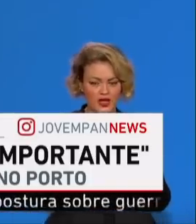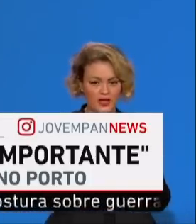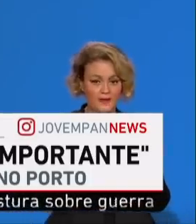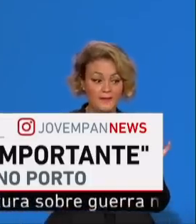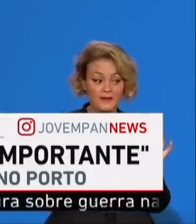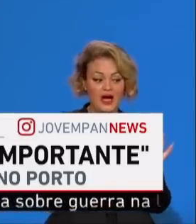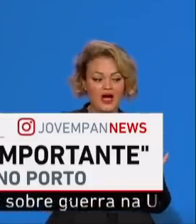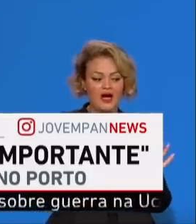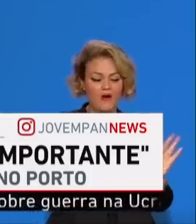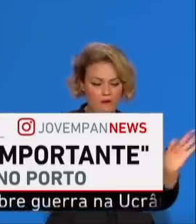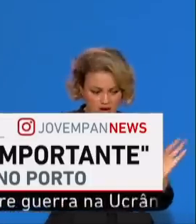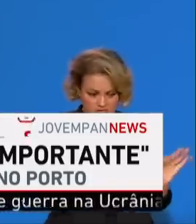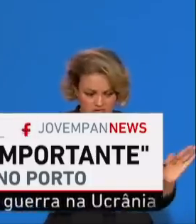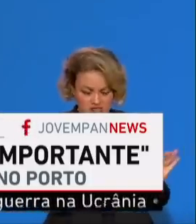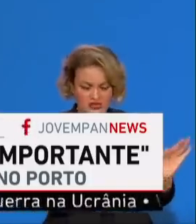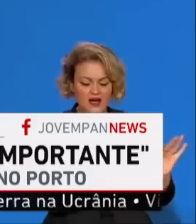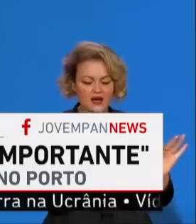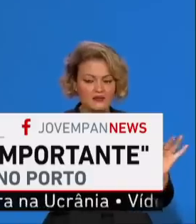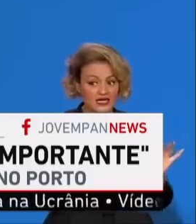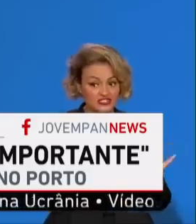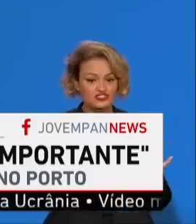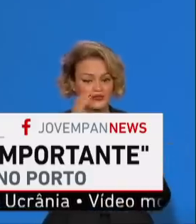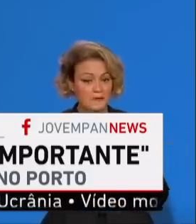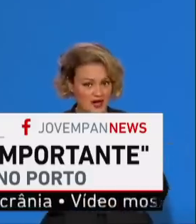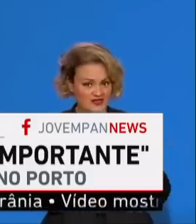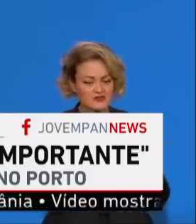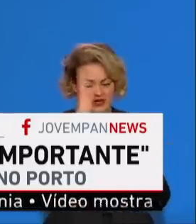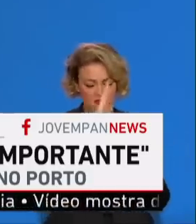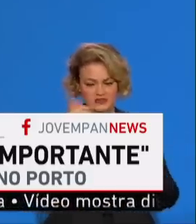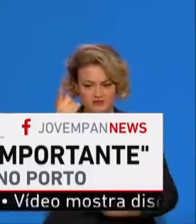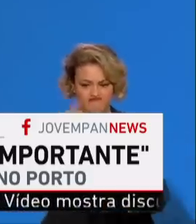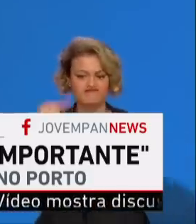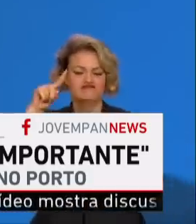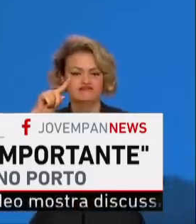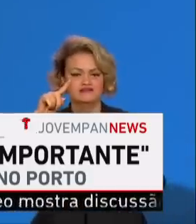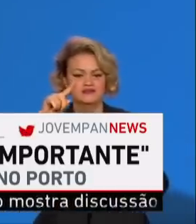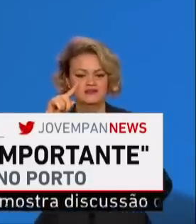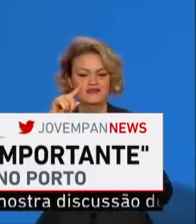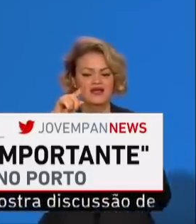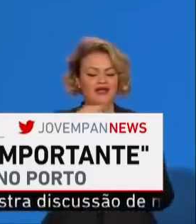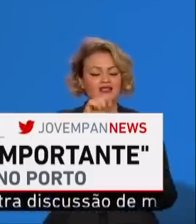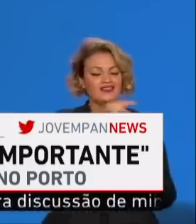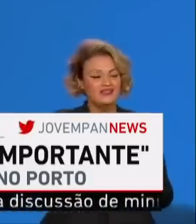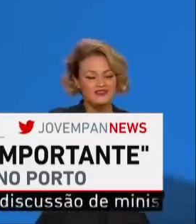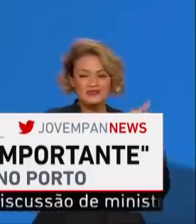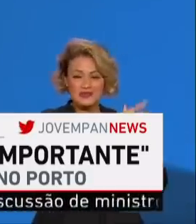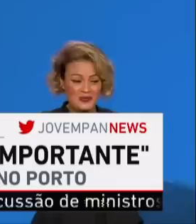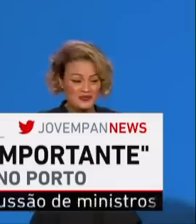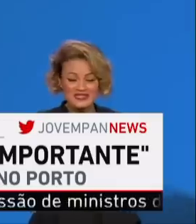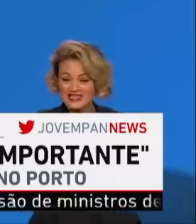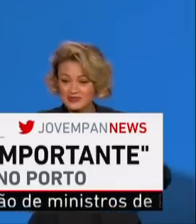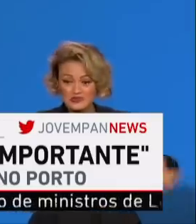o Brasil para dar o salto de qualidade que nós queremos dar. Nós tivemos que recuperar todas